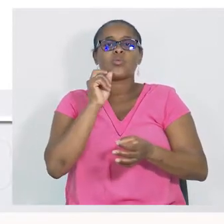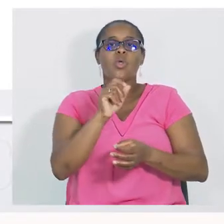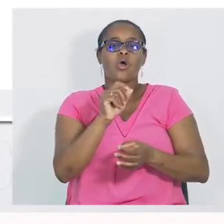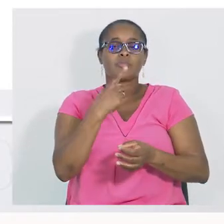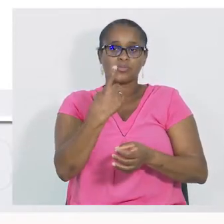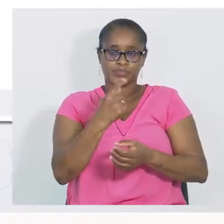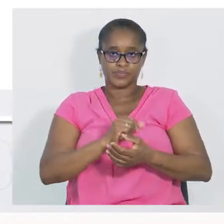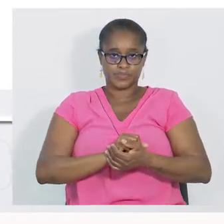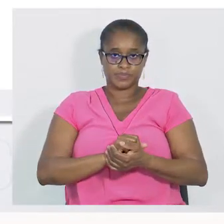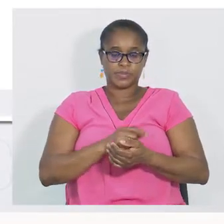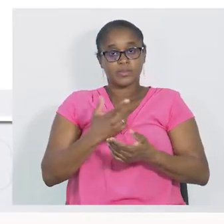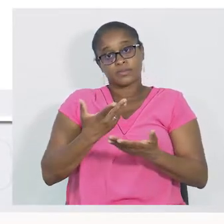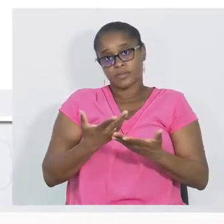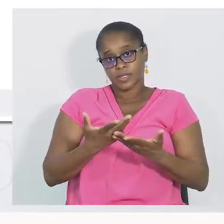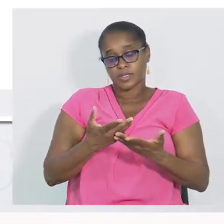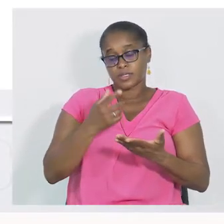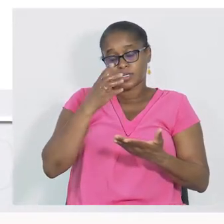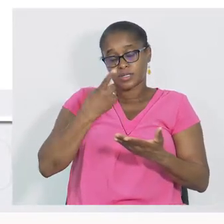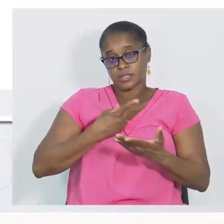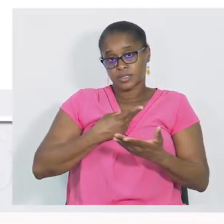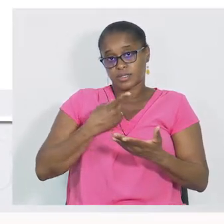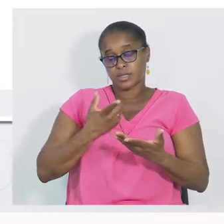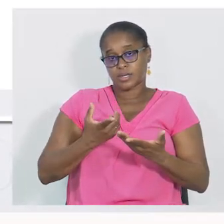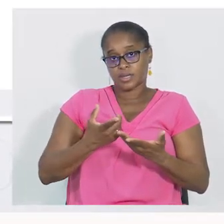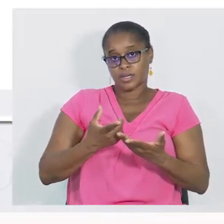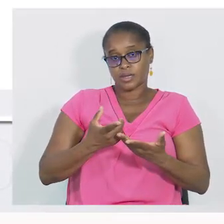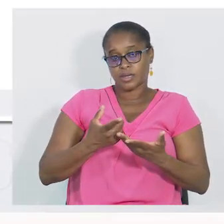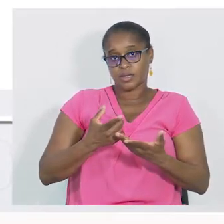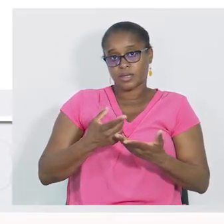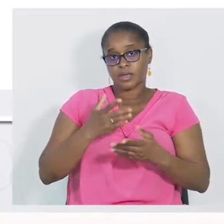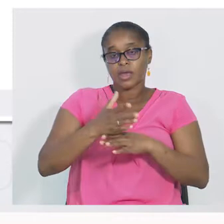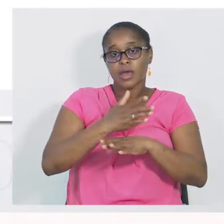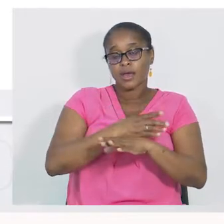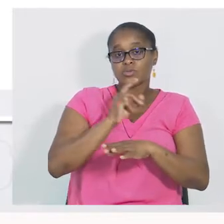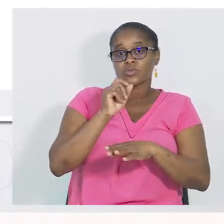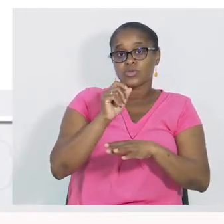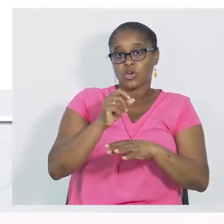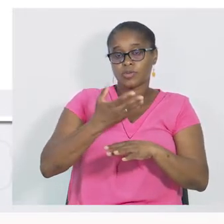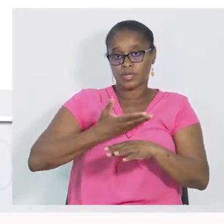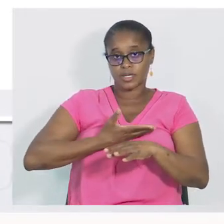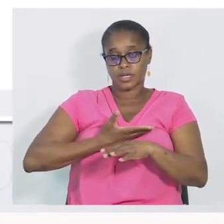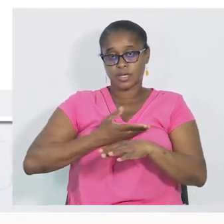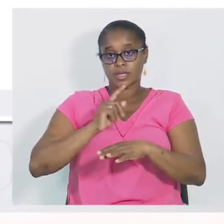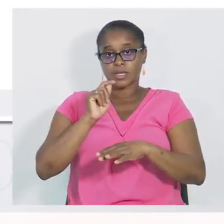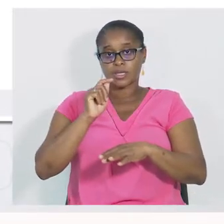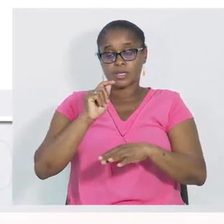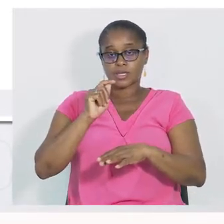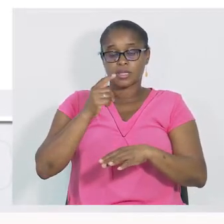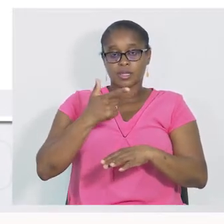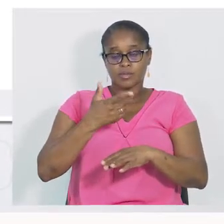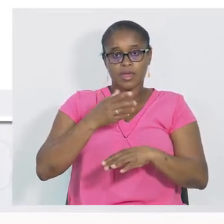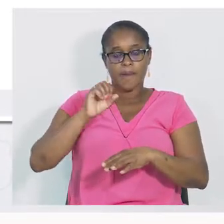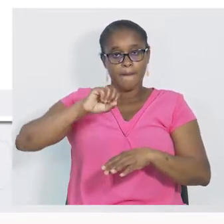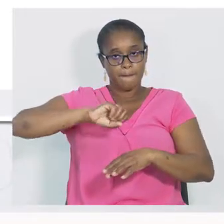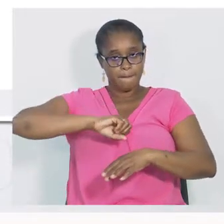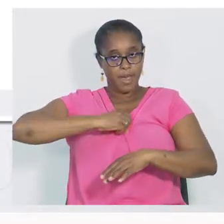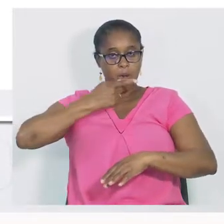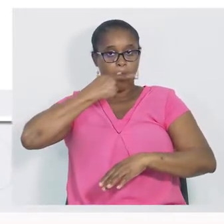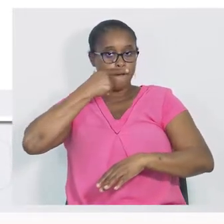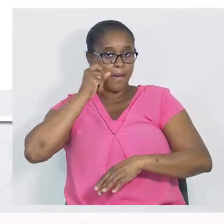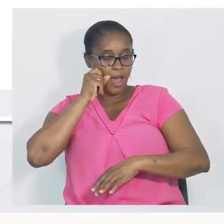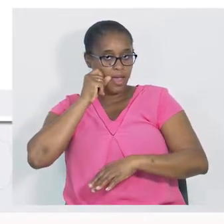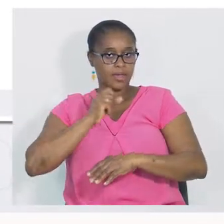um significado muito especial. Ok? Significa que algo pertence a alguém.